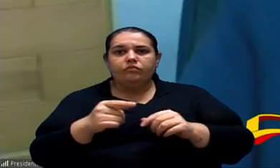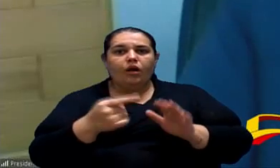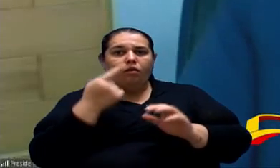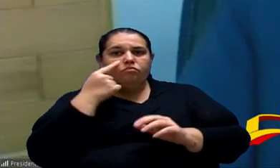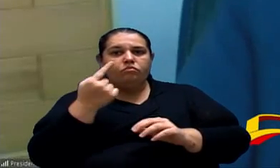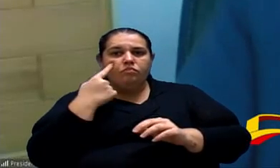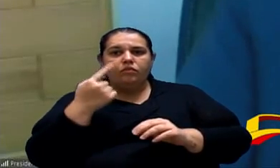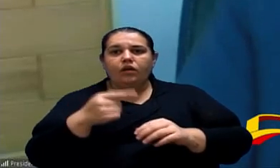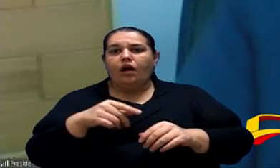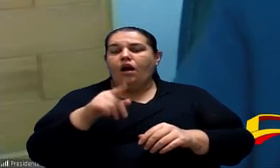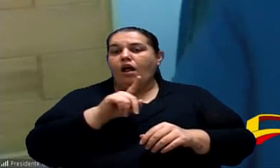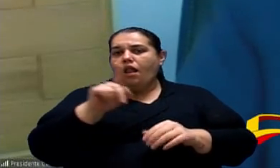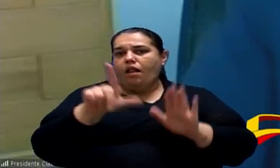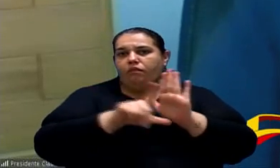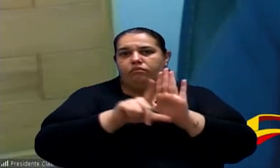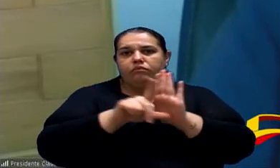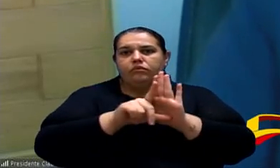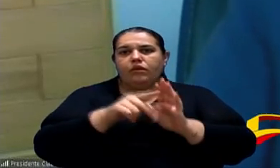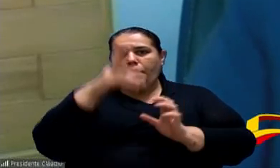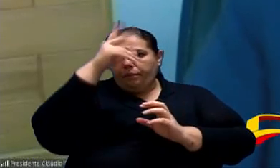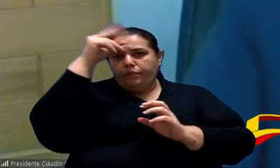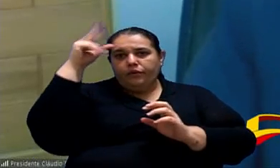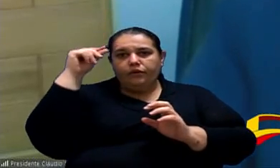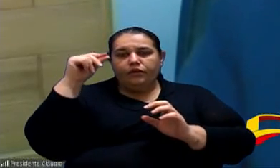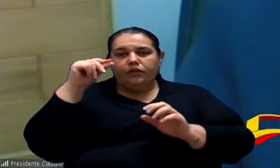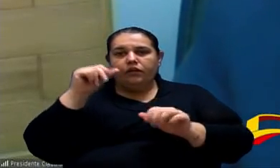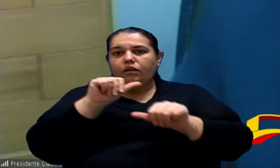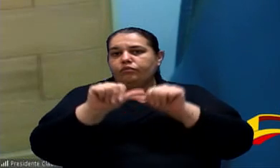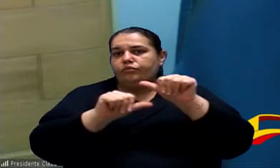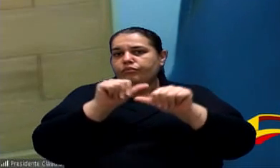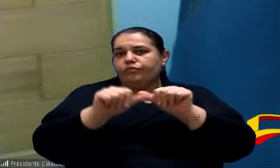o prefeito está alterando